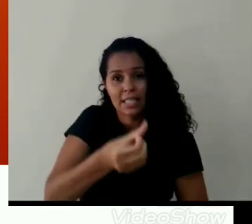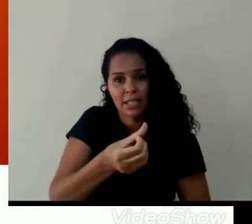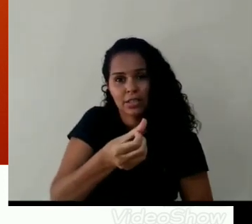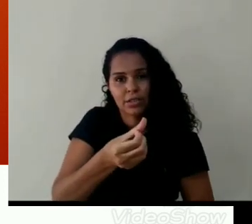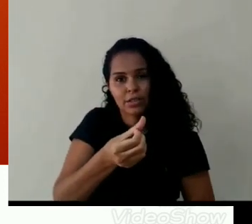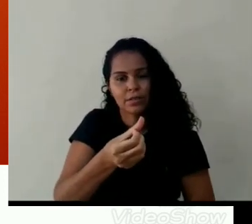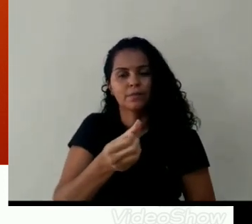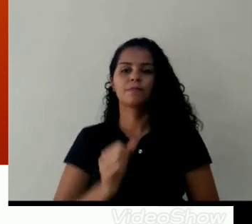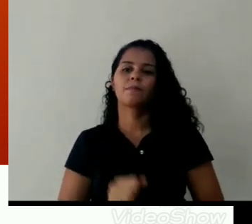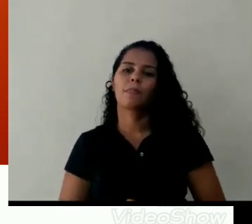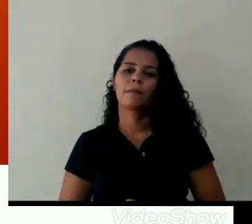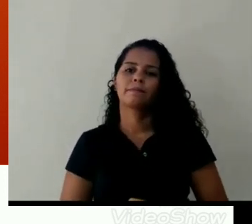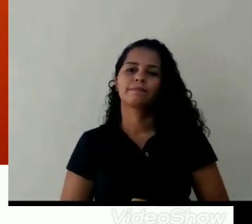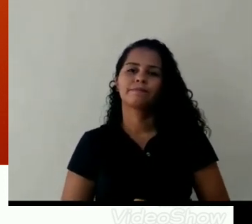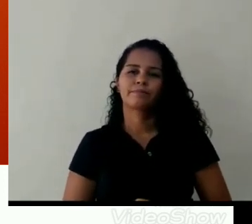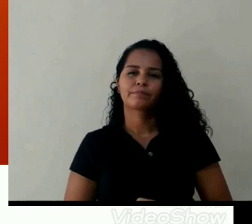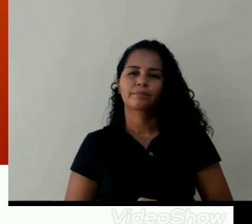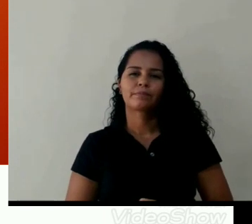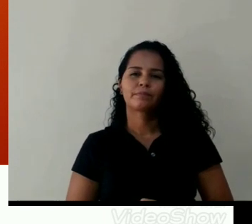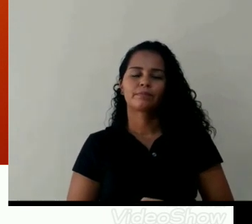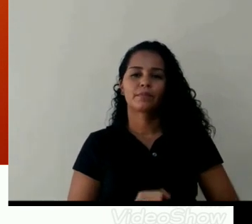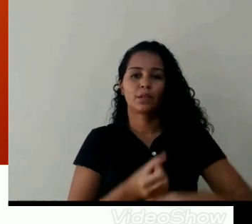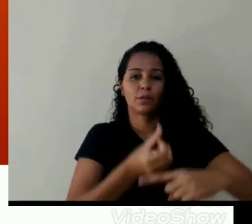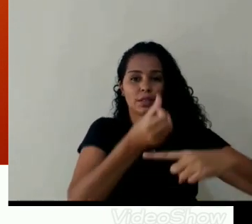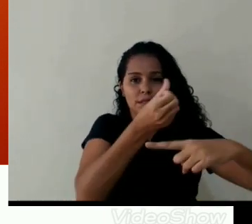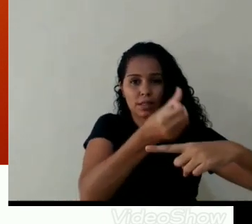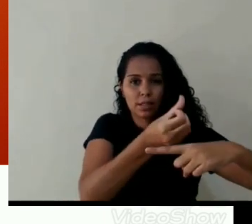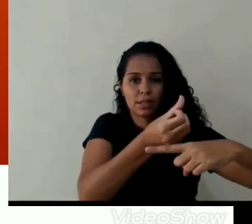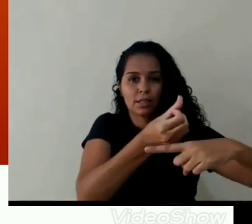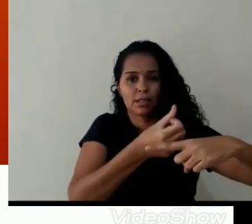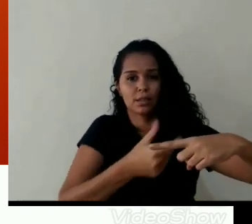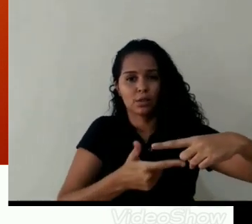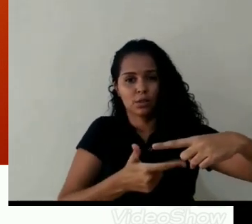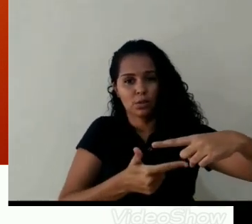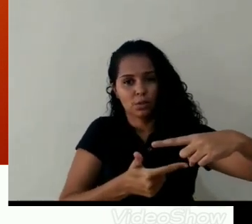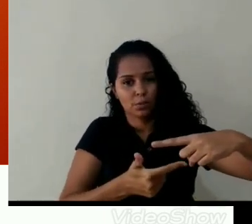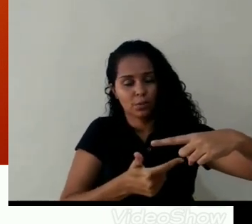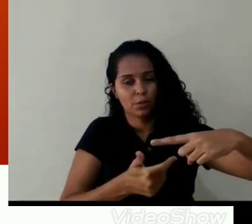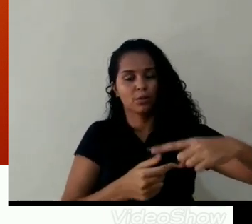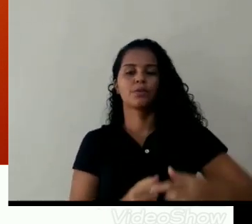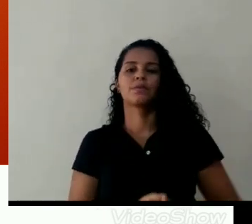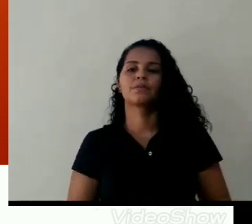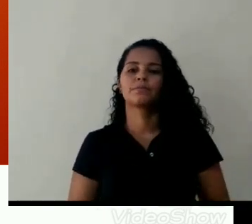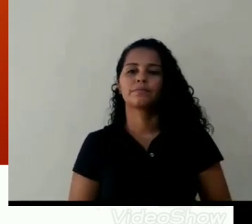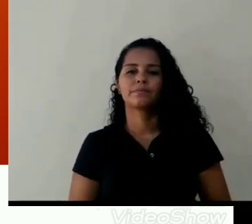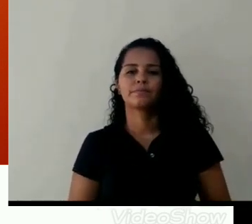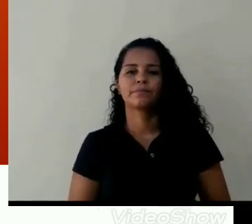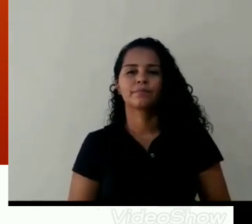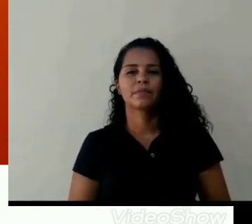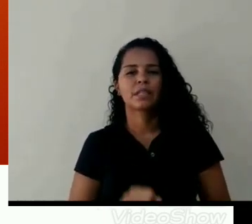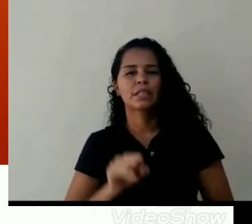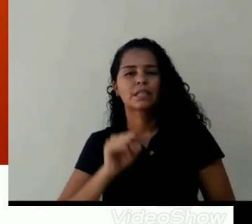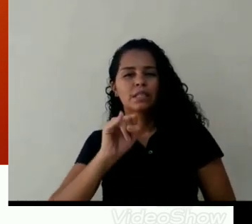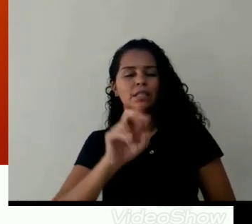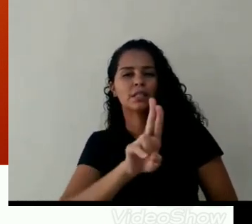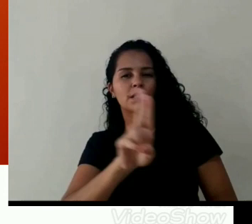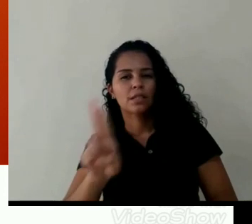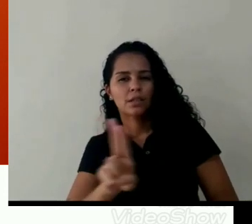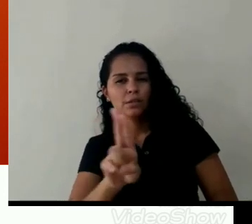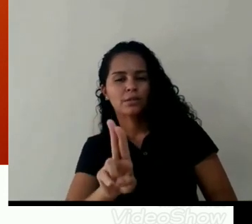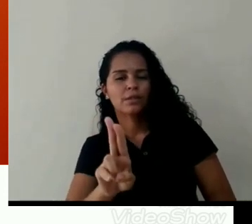6/12, ou 6/12. Se eu dividir a barra em 12 pedaços iguais e pegar 6,